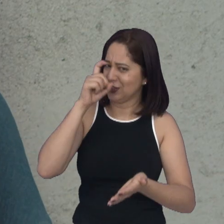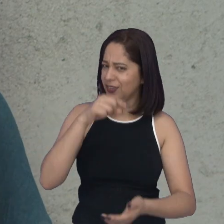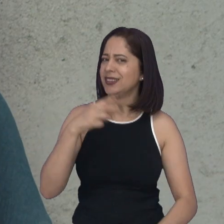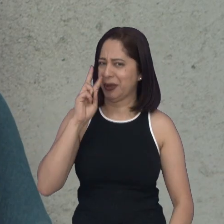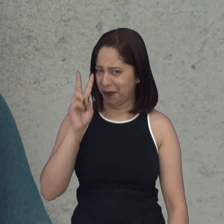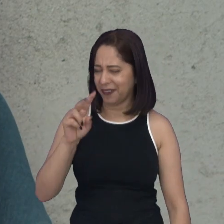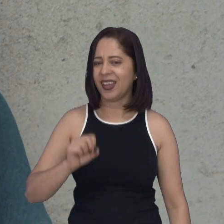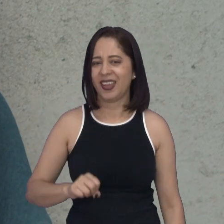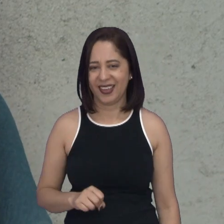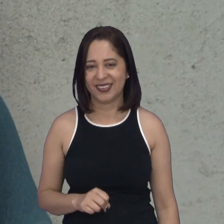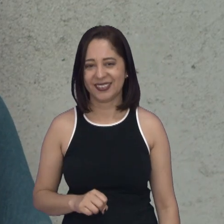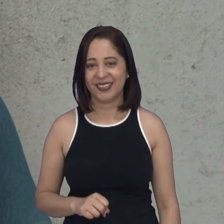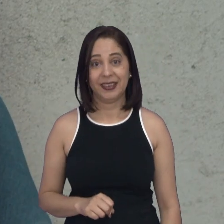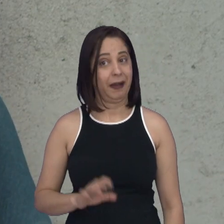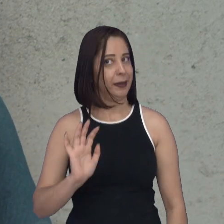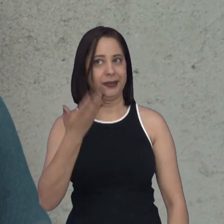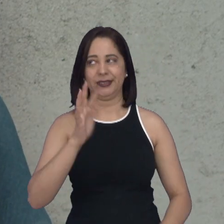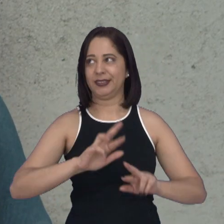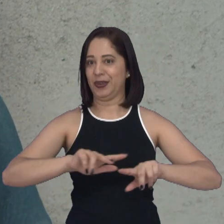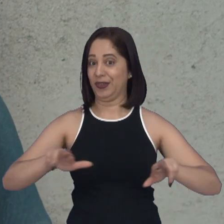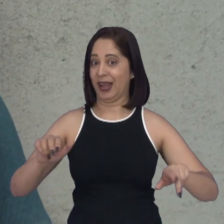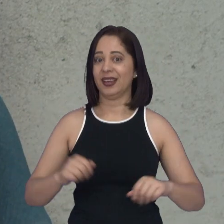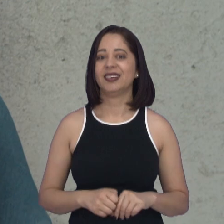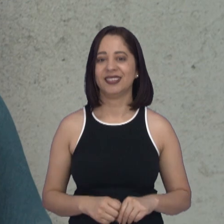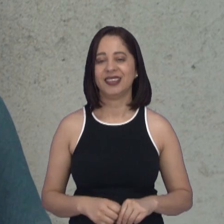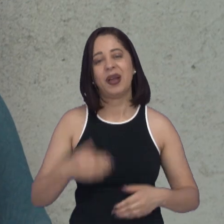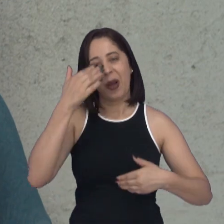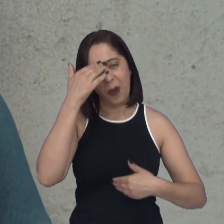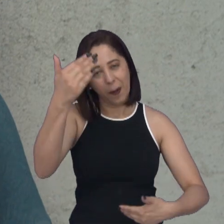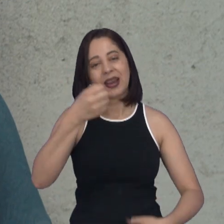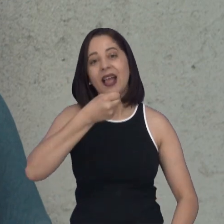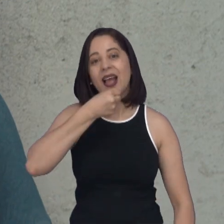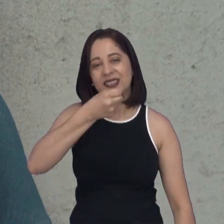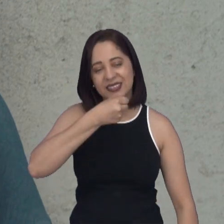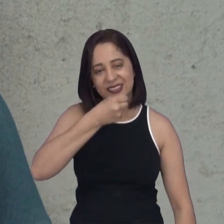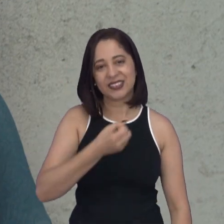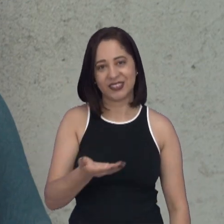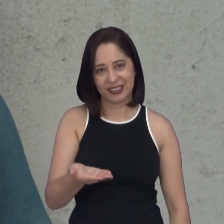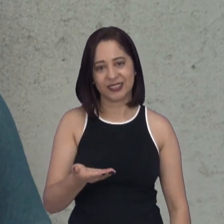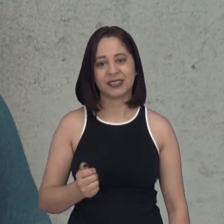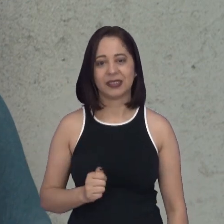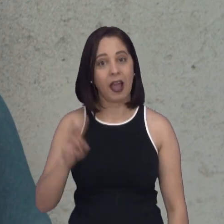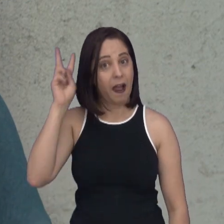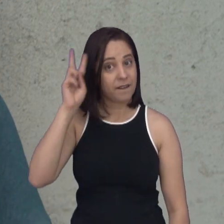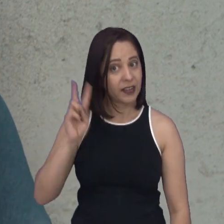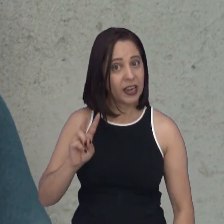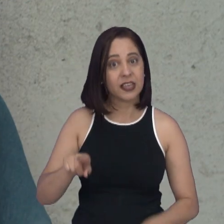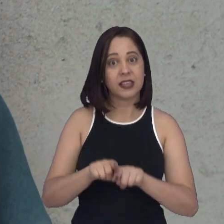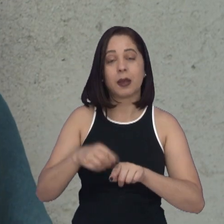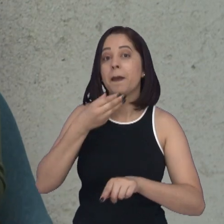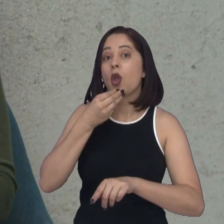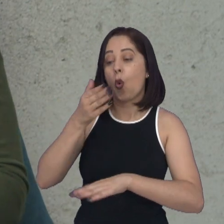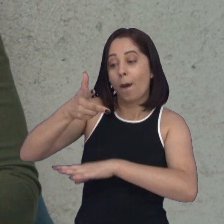que até... Enfim, aconteceu muita coisa aí. Gabriel, obrigada, viu, por receber a nossa equipe aí, a Vanessa, nossos cinegrafistas. Voltando